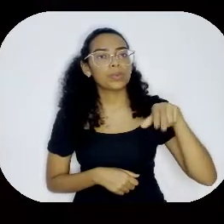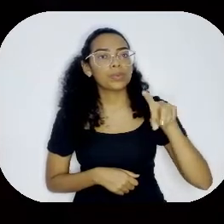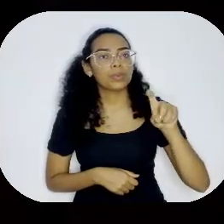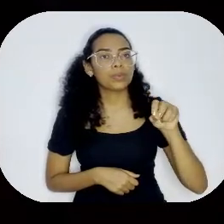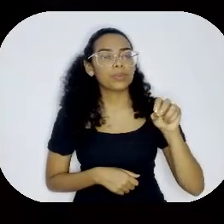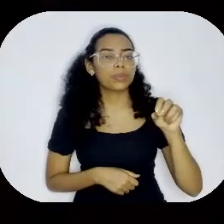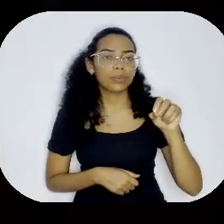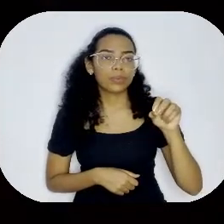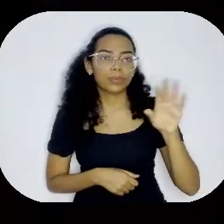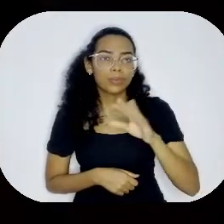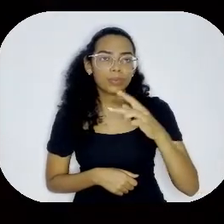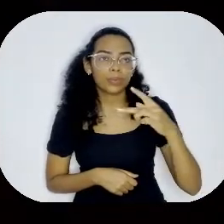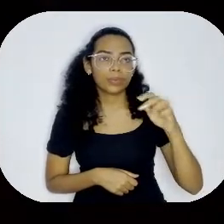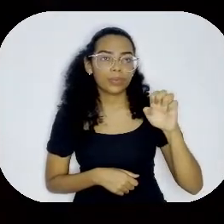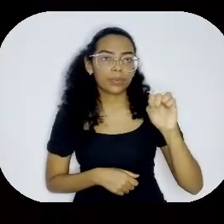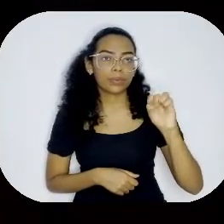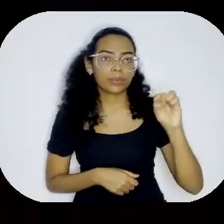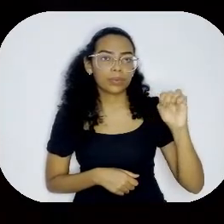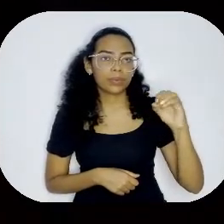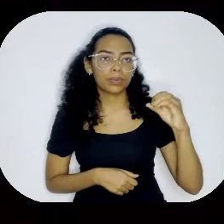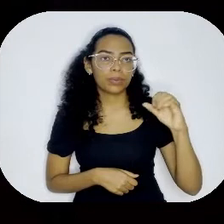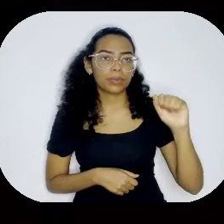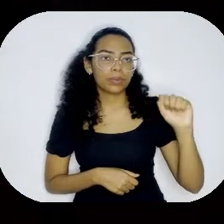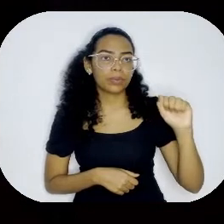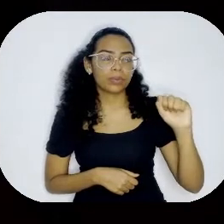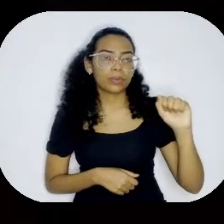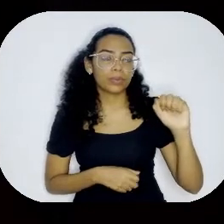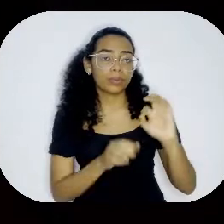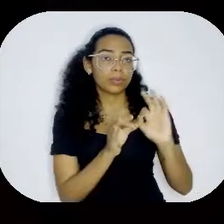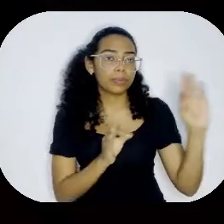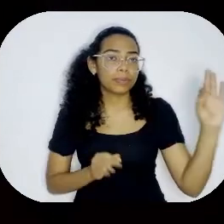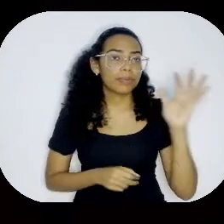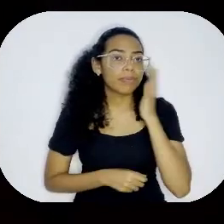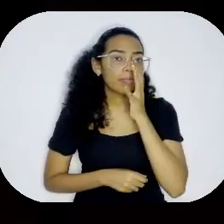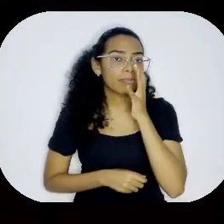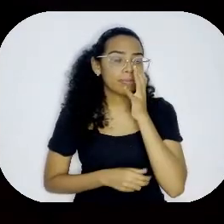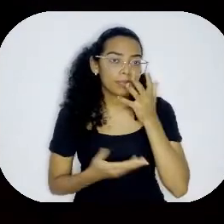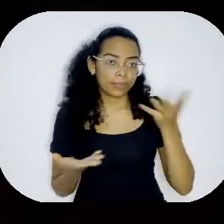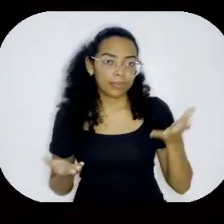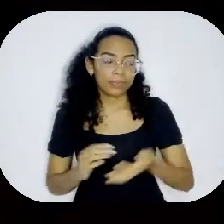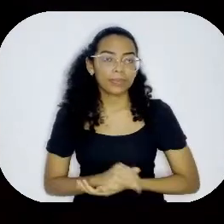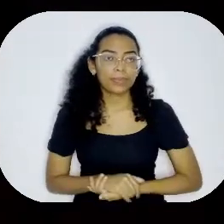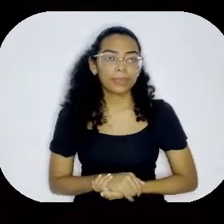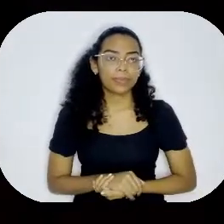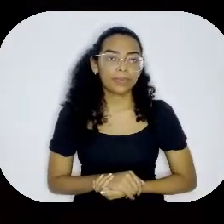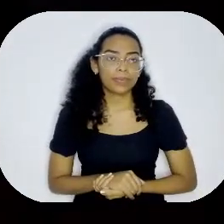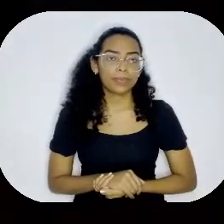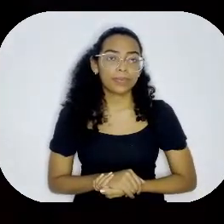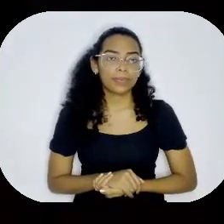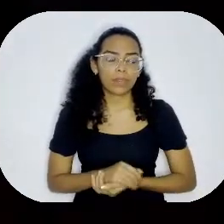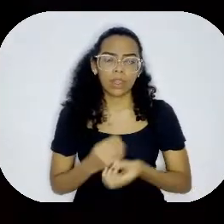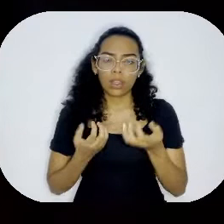ensaio interativo todos os dias, mas hoje está na Geórgia, só lá de longe. Fernando Pessoa,